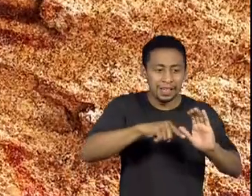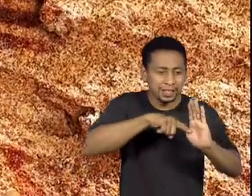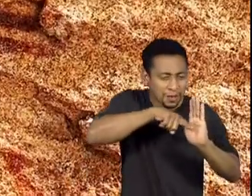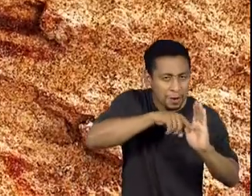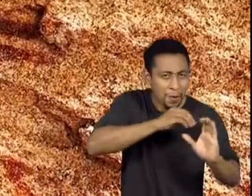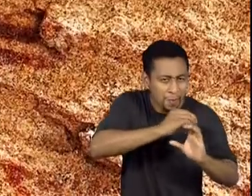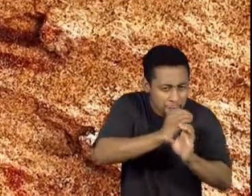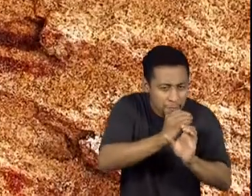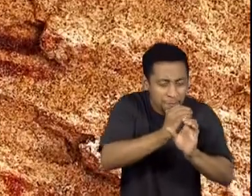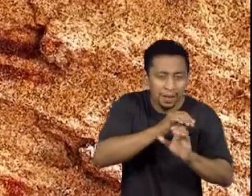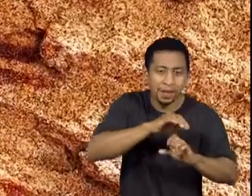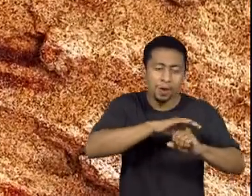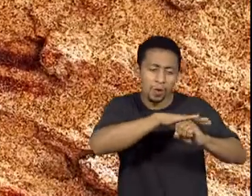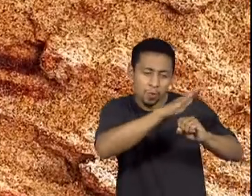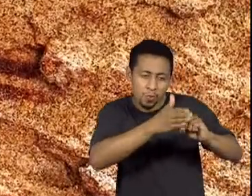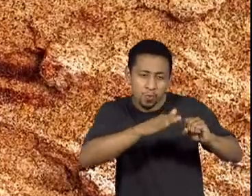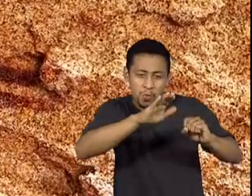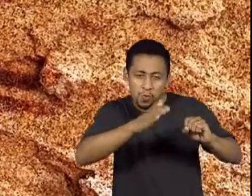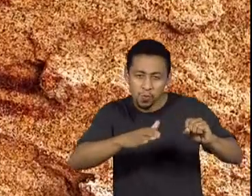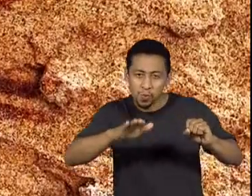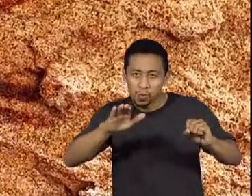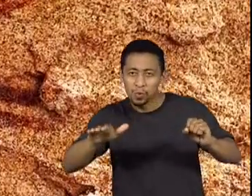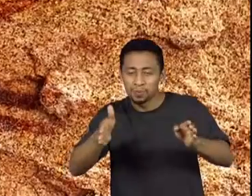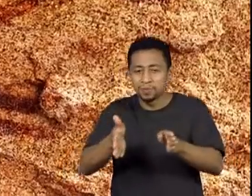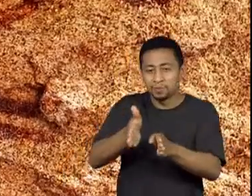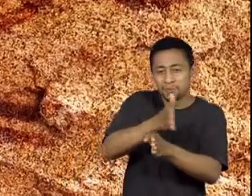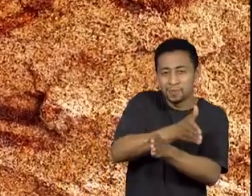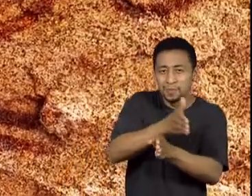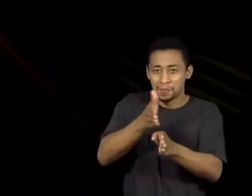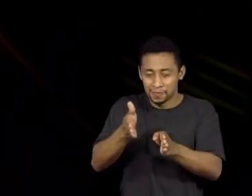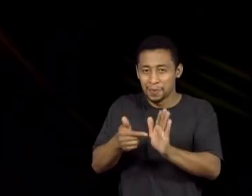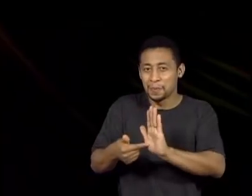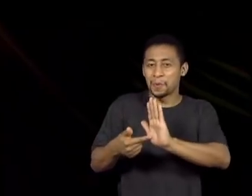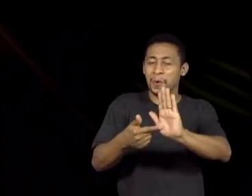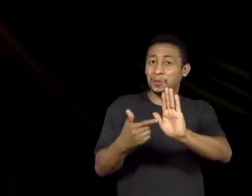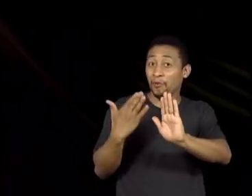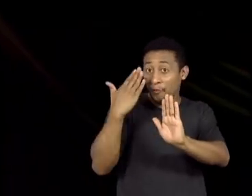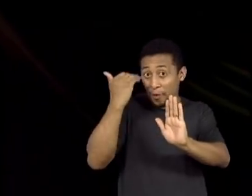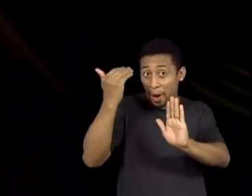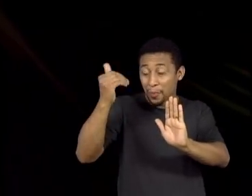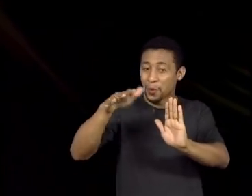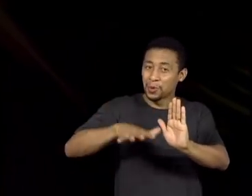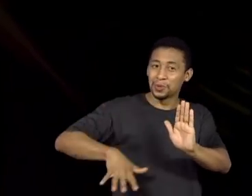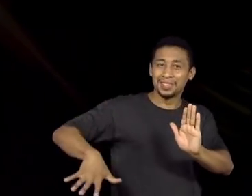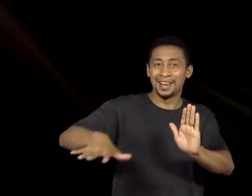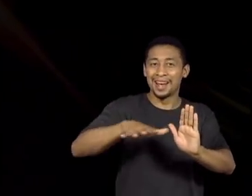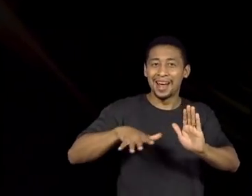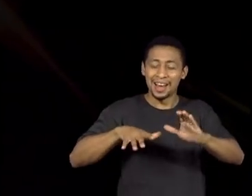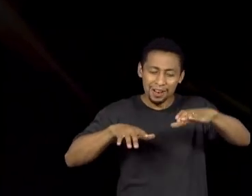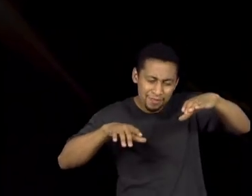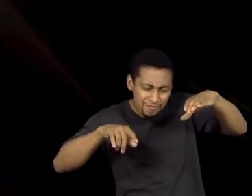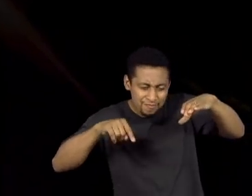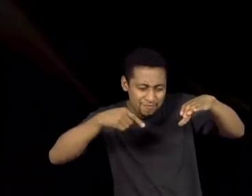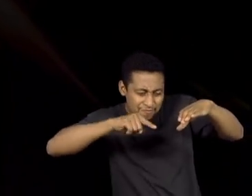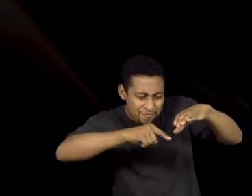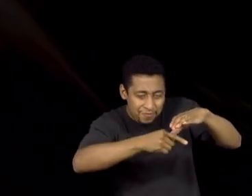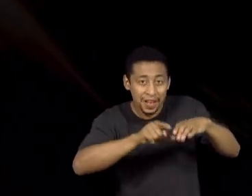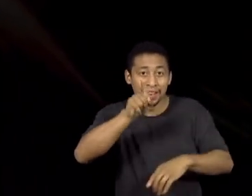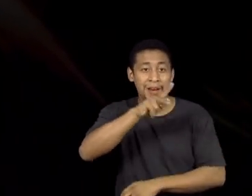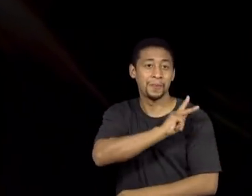Serra das Confusões e o da Serra da Capivara, famoso pelos sítios arqueológicos no